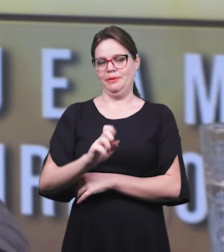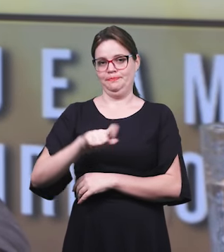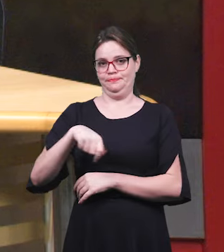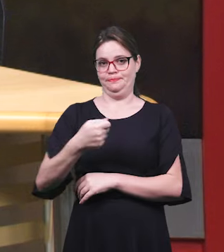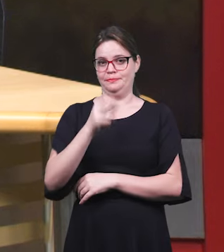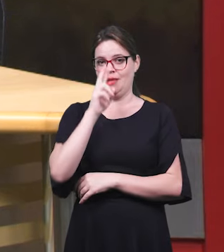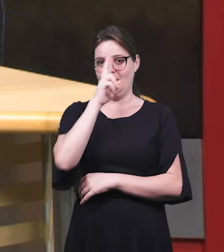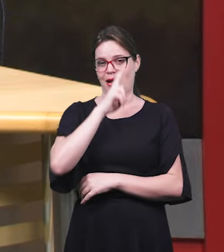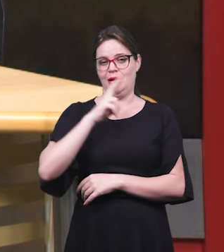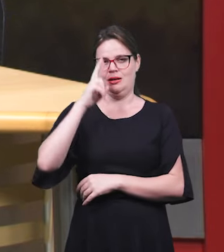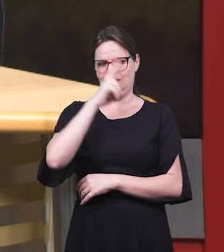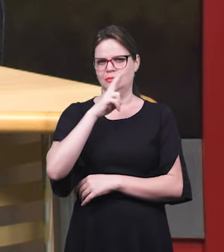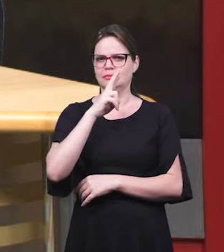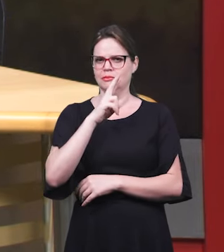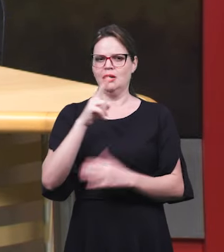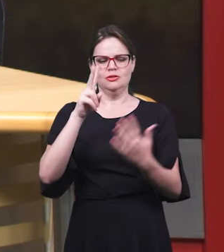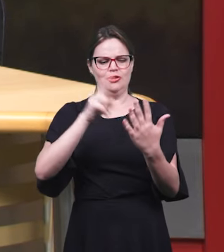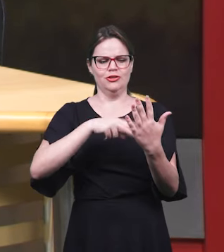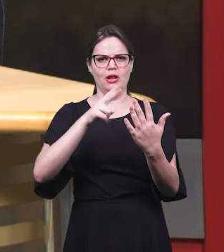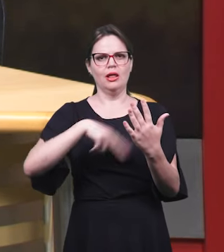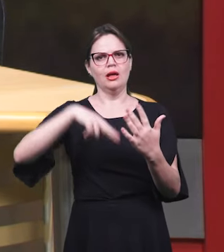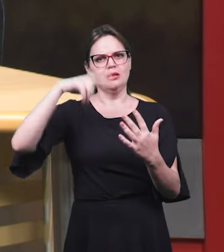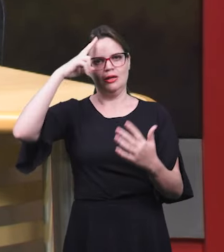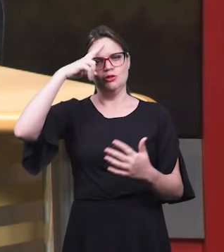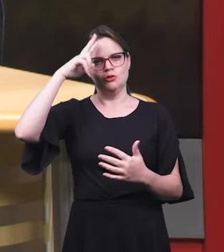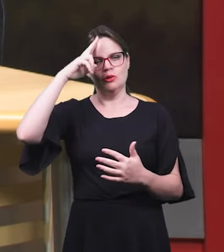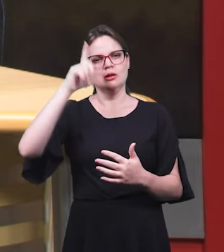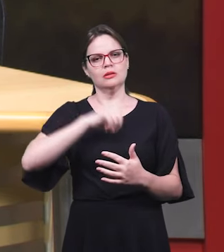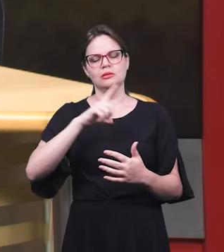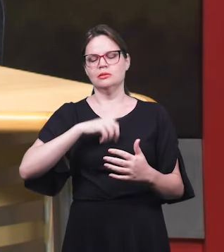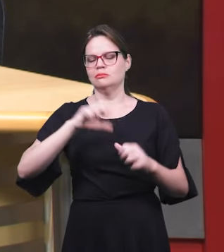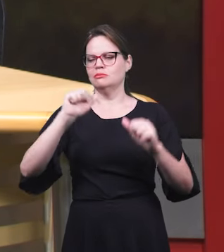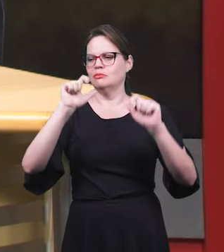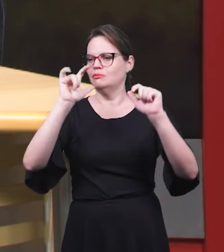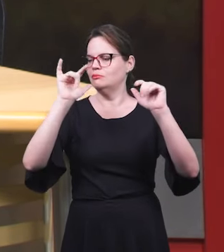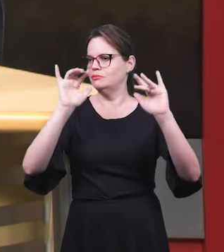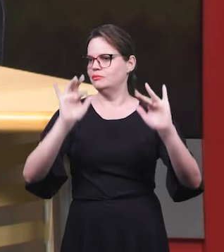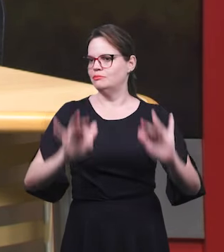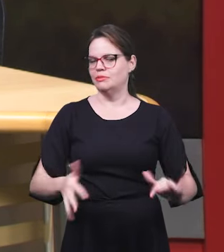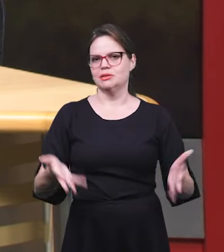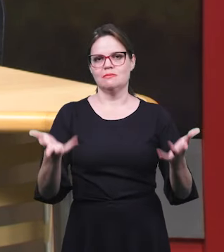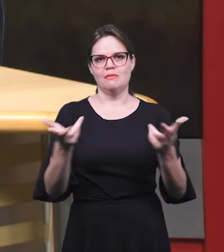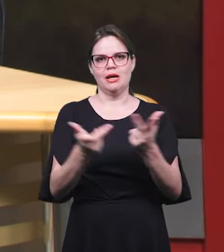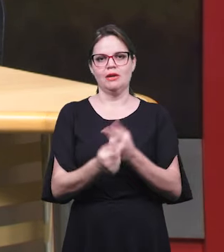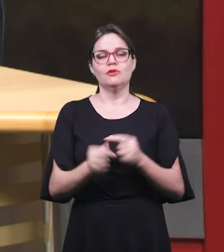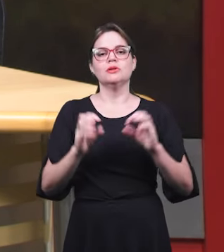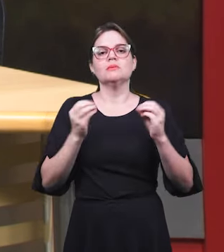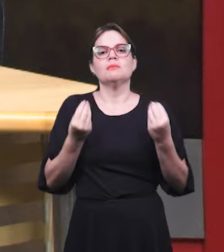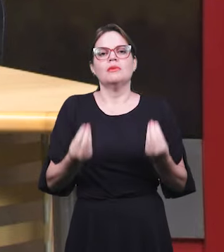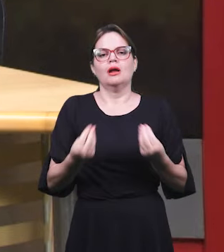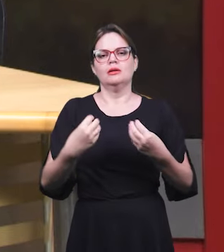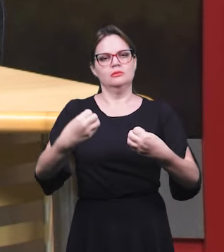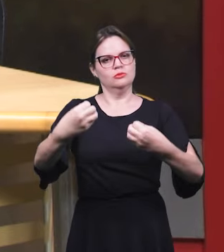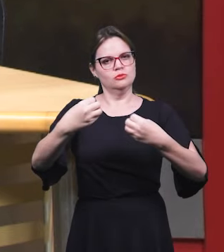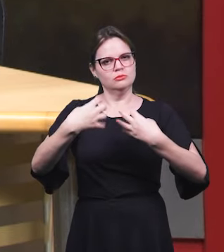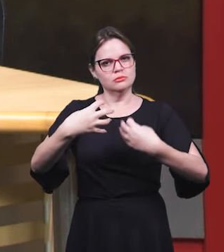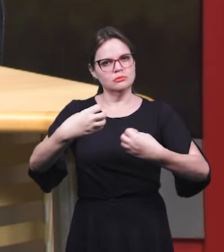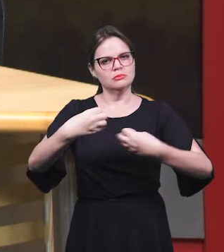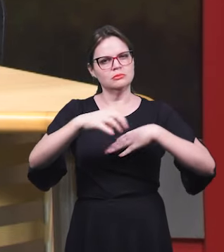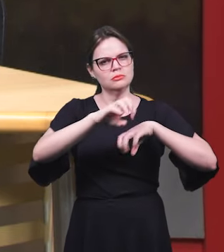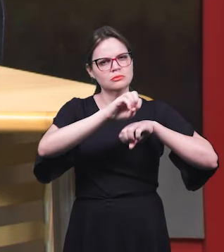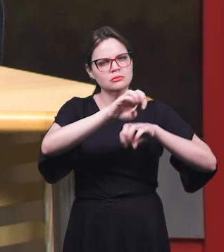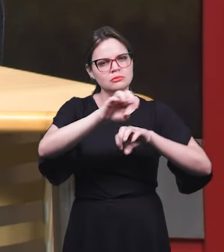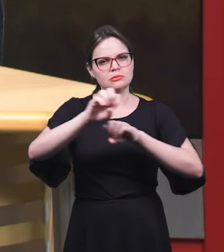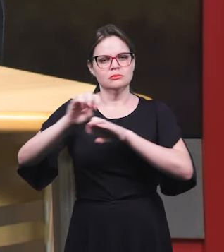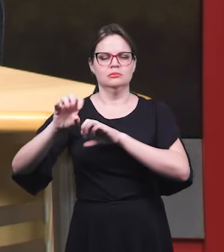rica em ensinos da palavra de Deus para a nossa casa, para a nossa família.